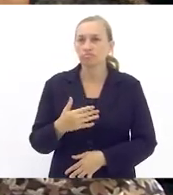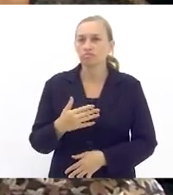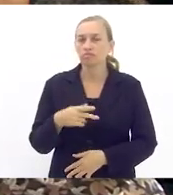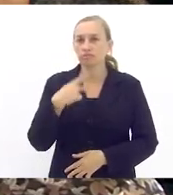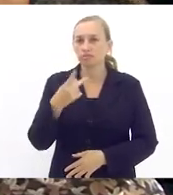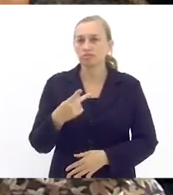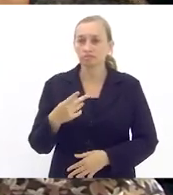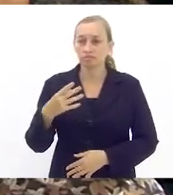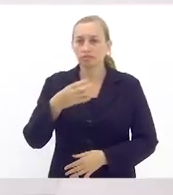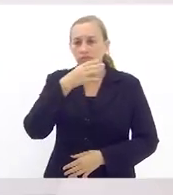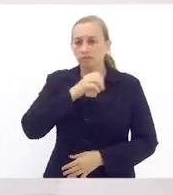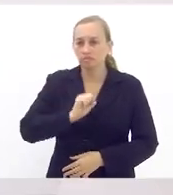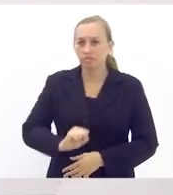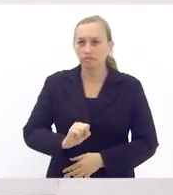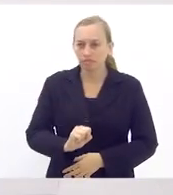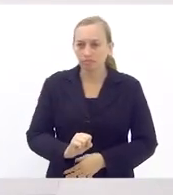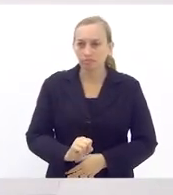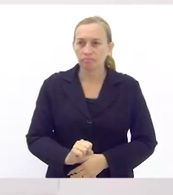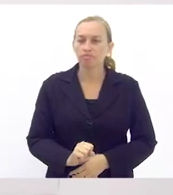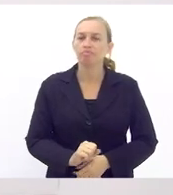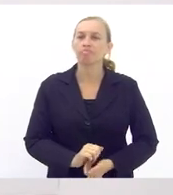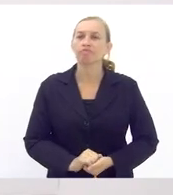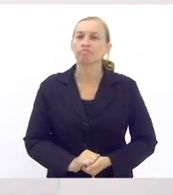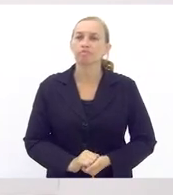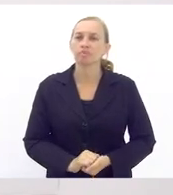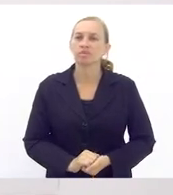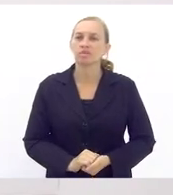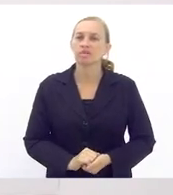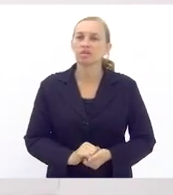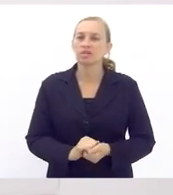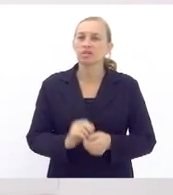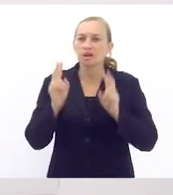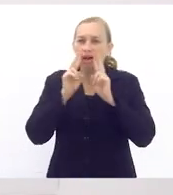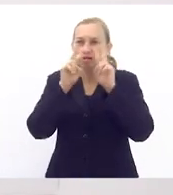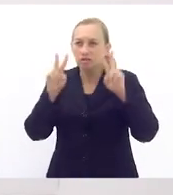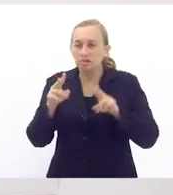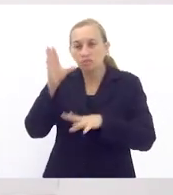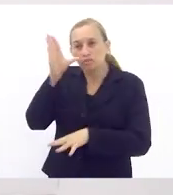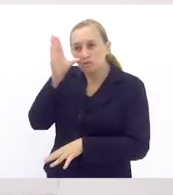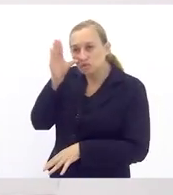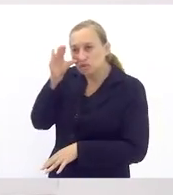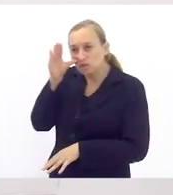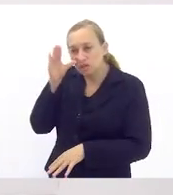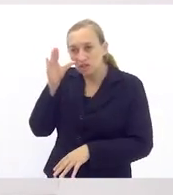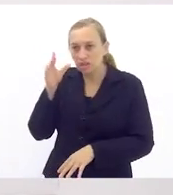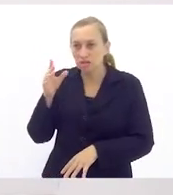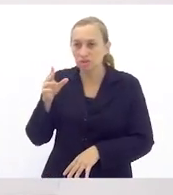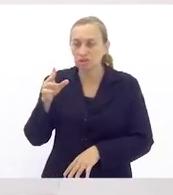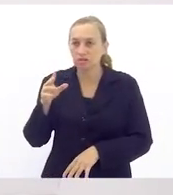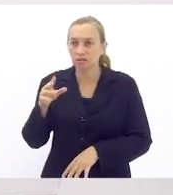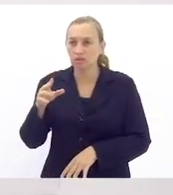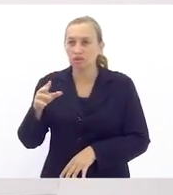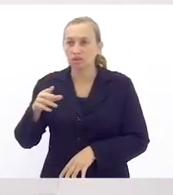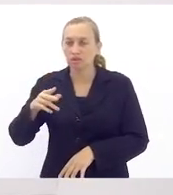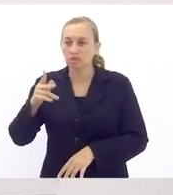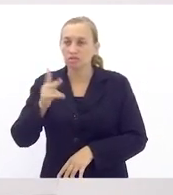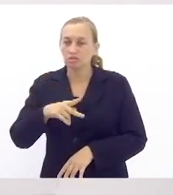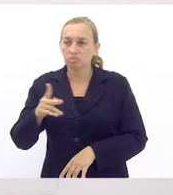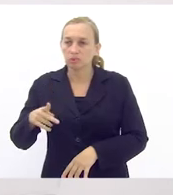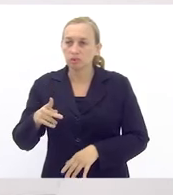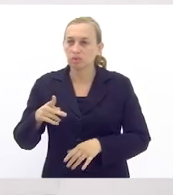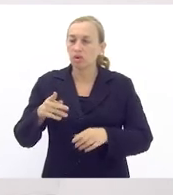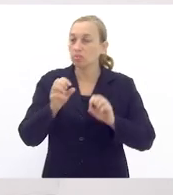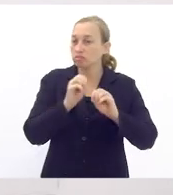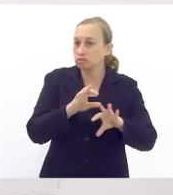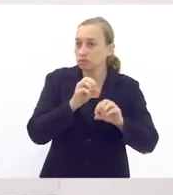patrulha da educação brasileira quando diz do ponto de vista dos interesses dominantes Não há dúvida de que a educação deve